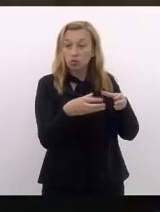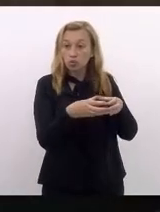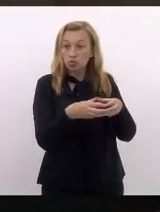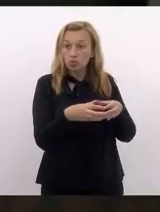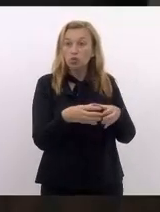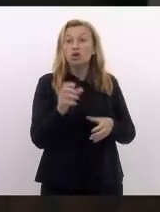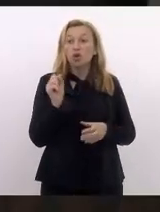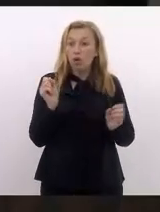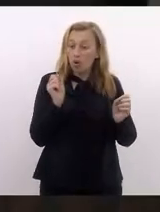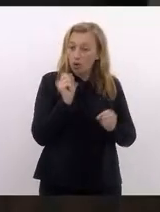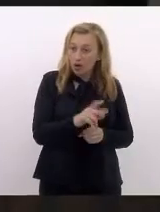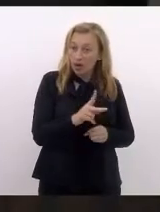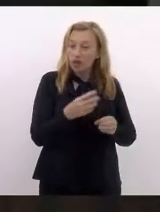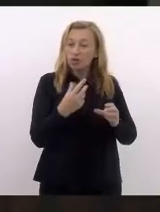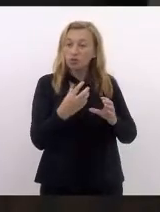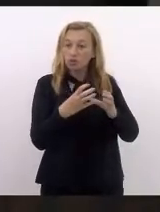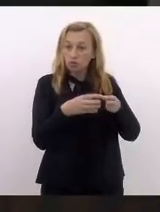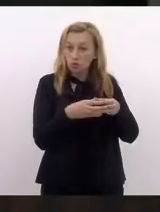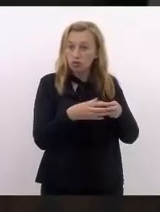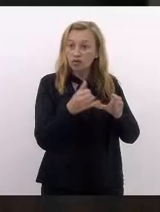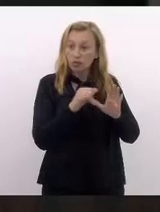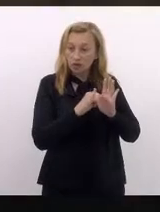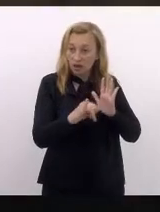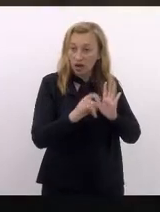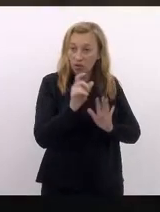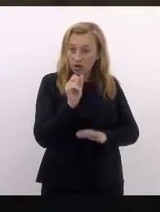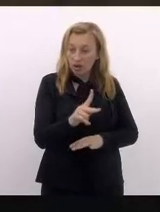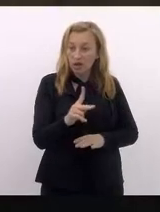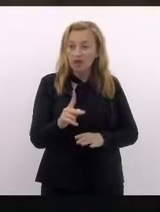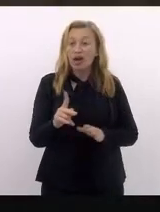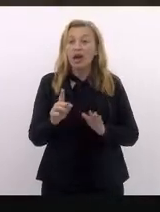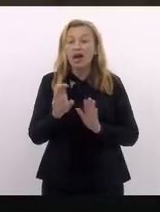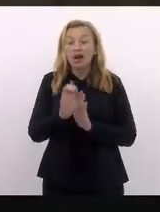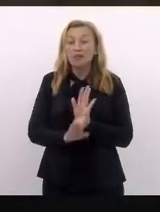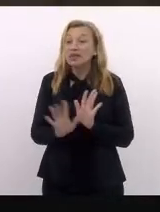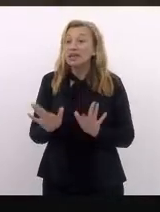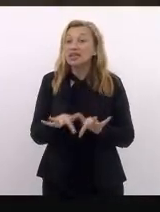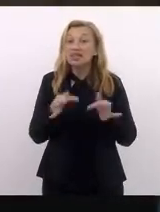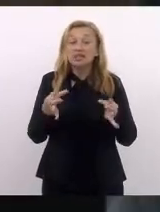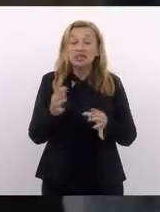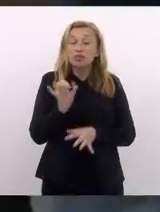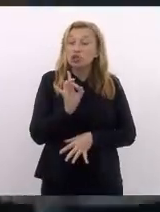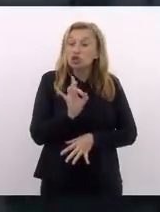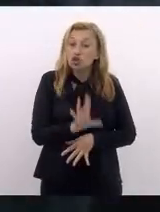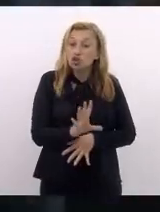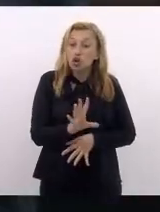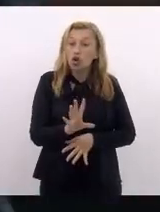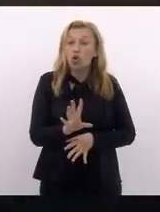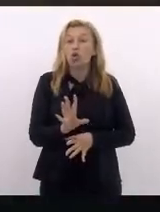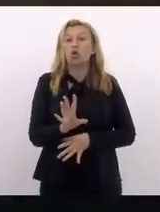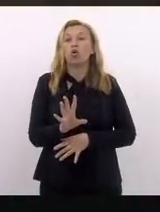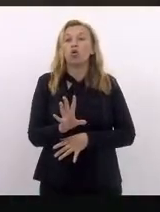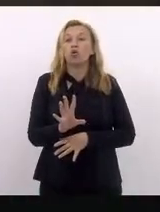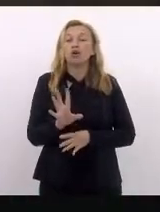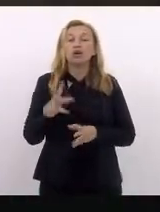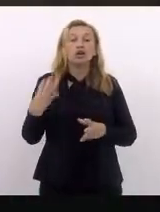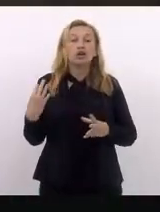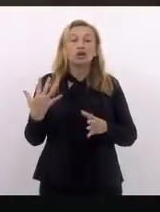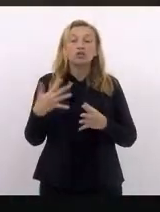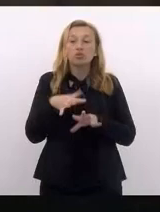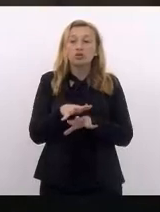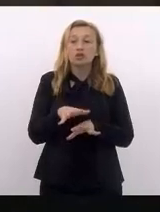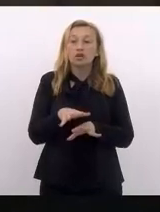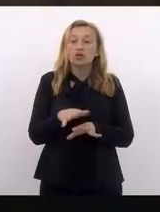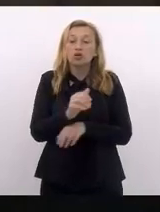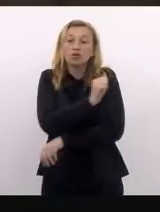para justificar Ok no grupo a gente vai publicar Ok a emenda é simples é só para comprar Fazer a seguinte inclusão